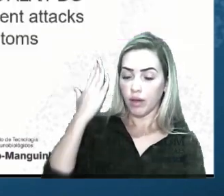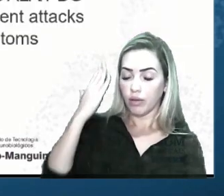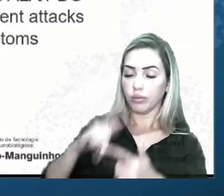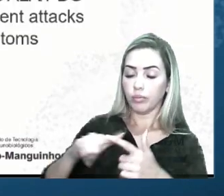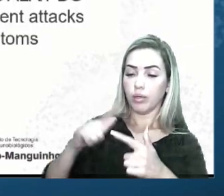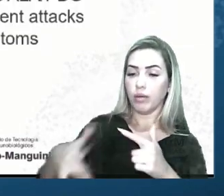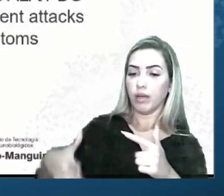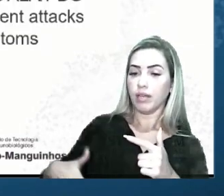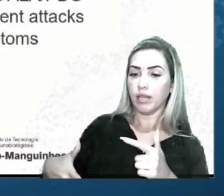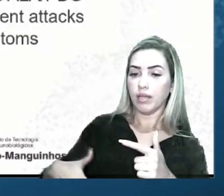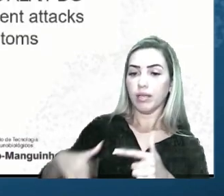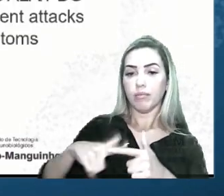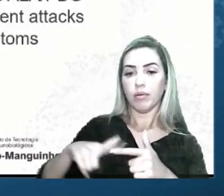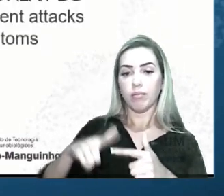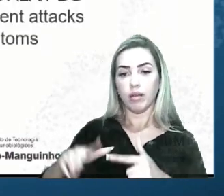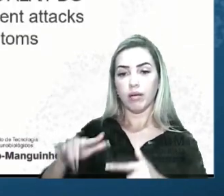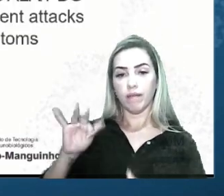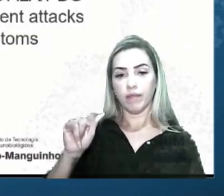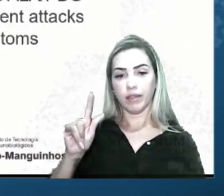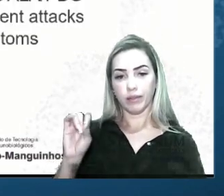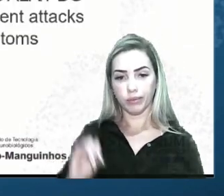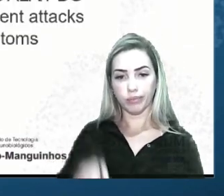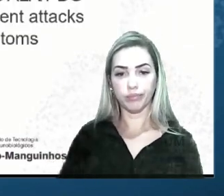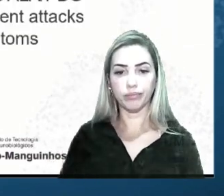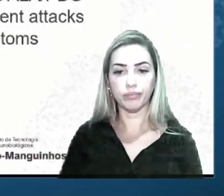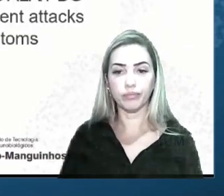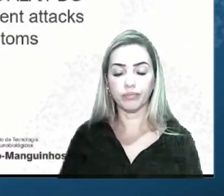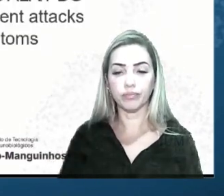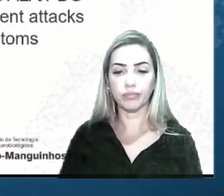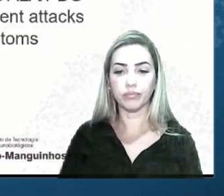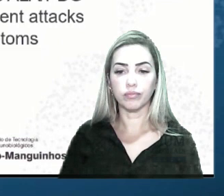e doenças do fígado. Então,